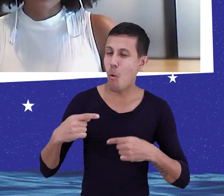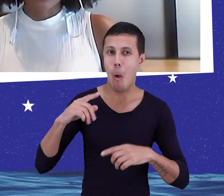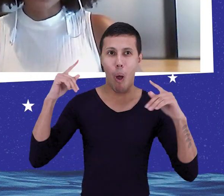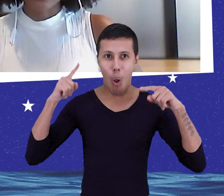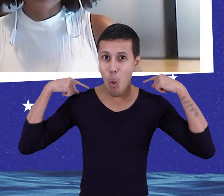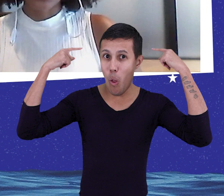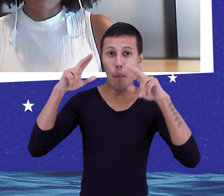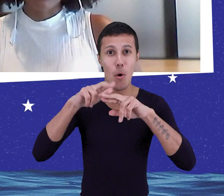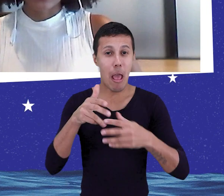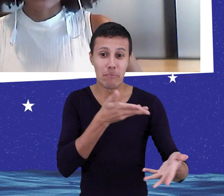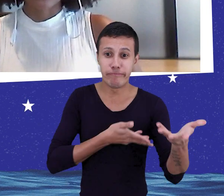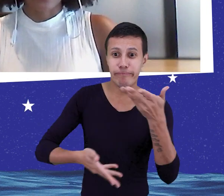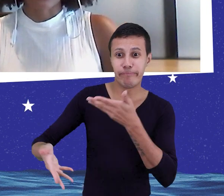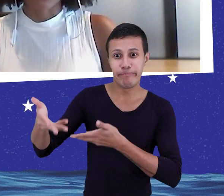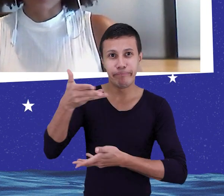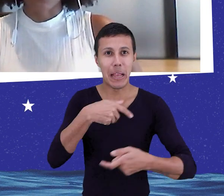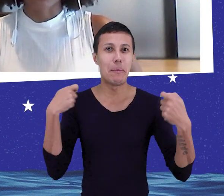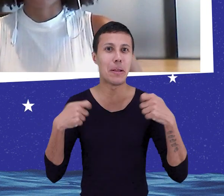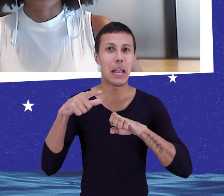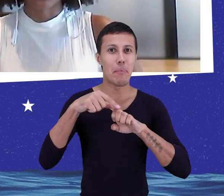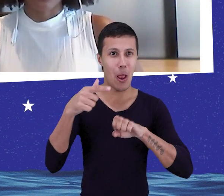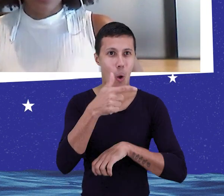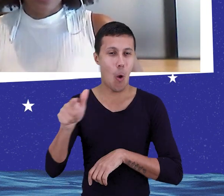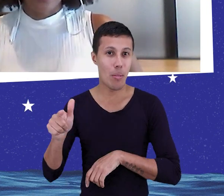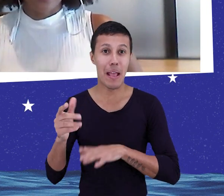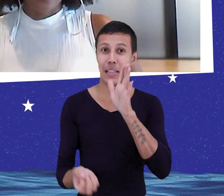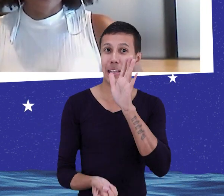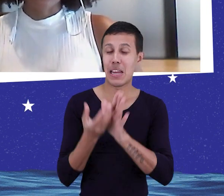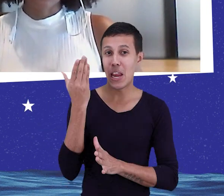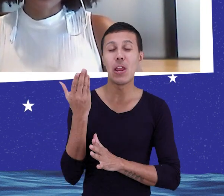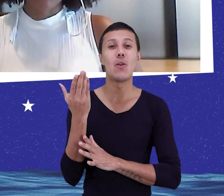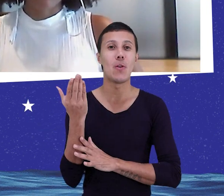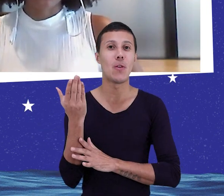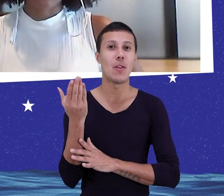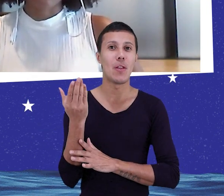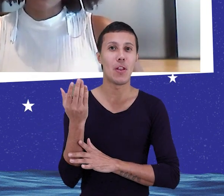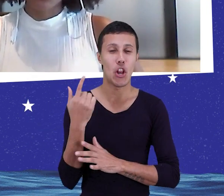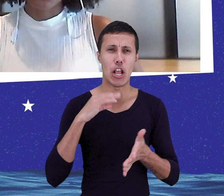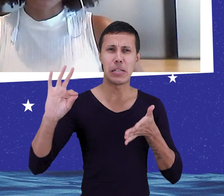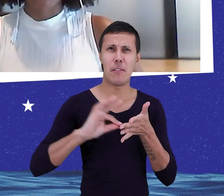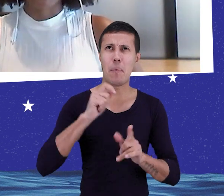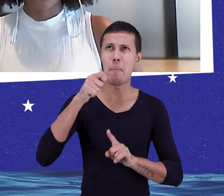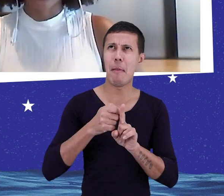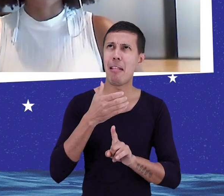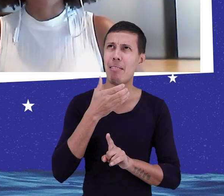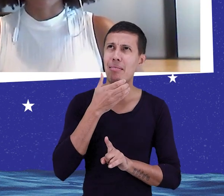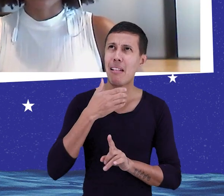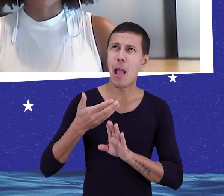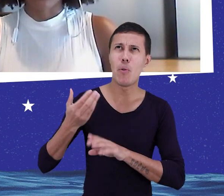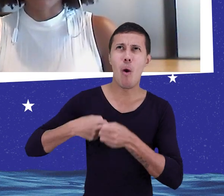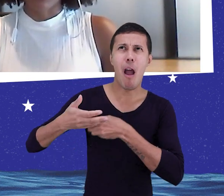outros empreendedores era extremamente necessária. Então, né, quando surgiu, nós nos inscrevemos em dezembro de 2020.